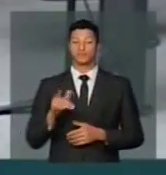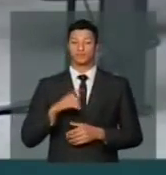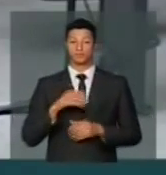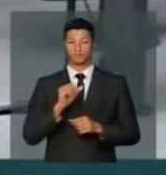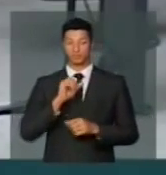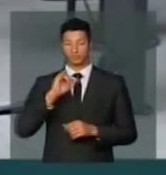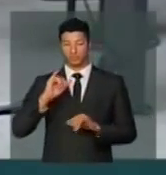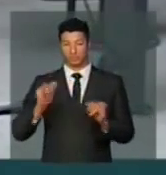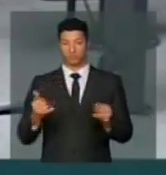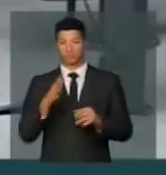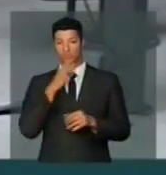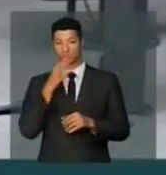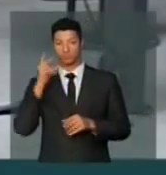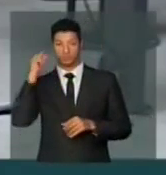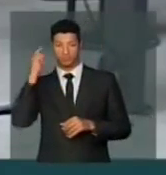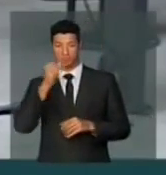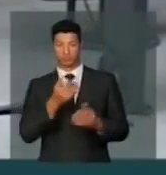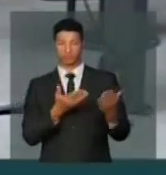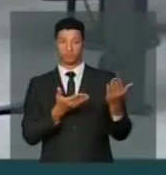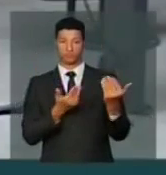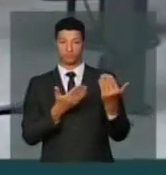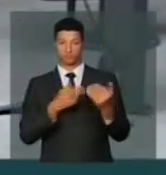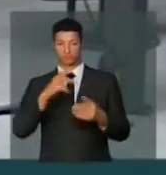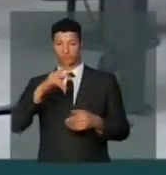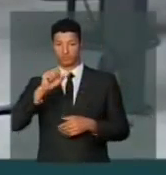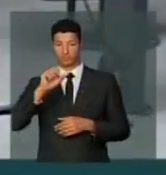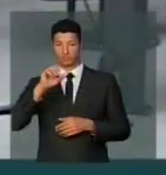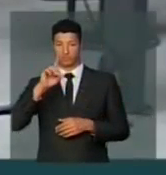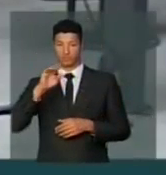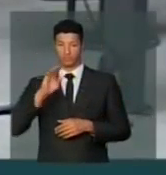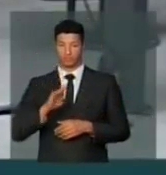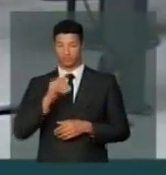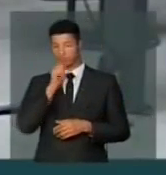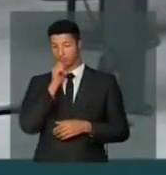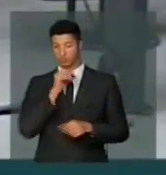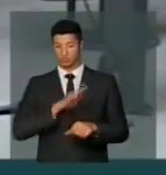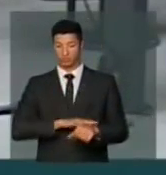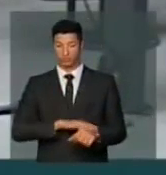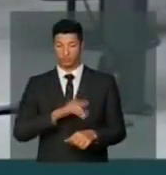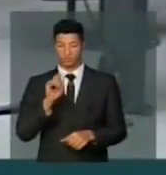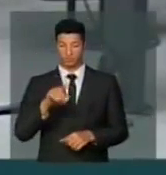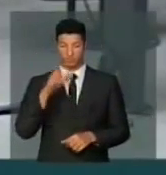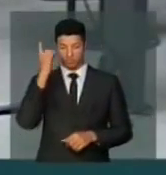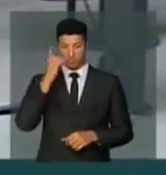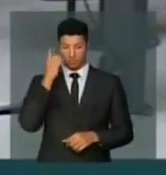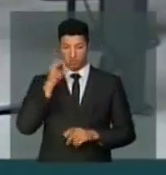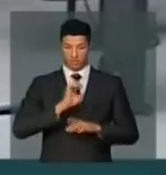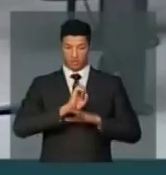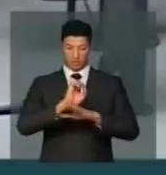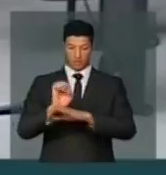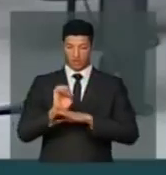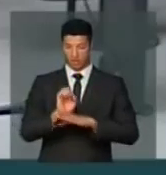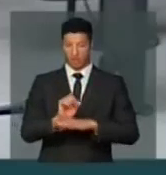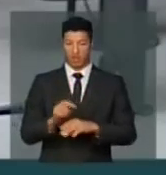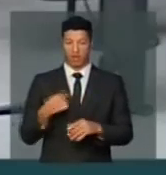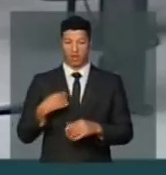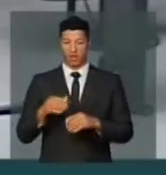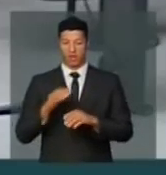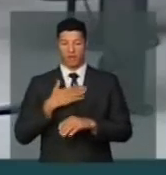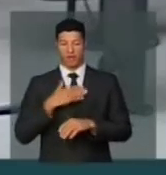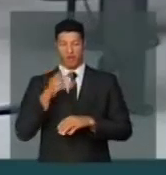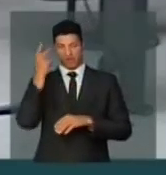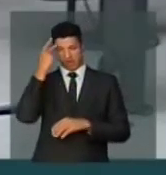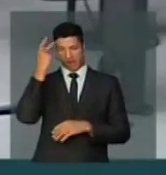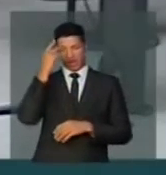oportunidade de conhecê-lo ainda da época da juventude do PSDB, ainda da época que éramos deputados estaduais, eu pelo meu estado de